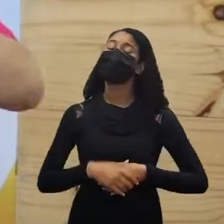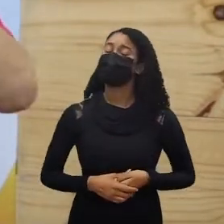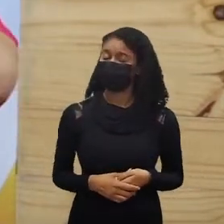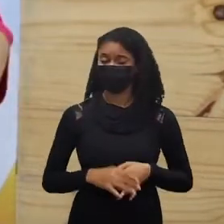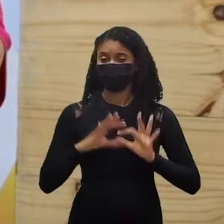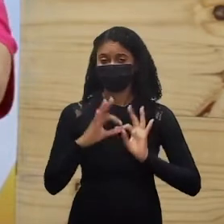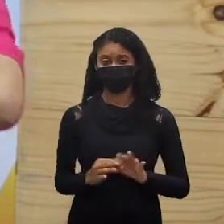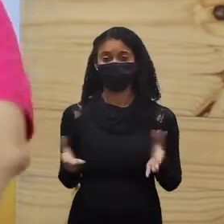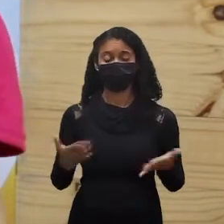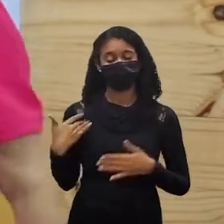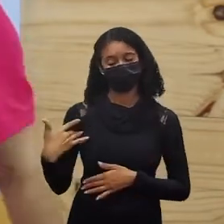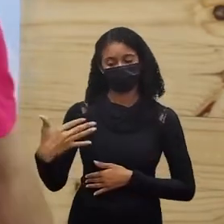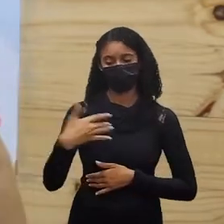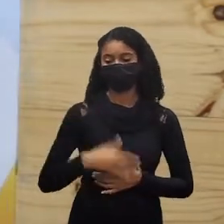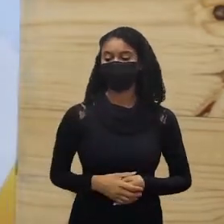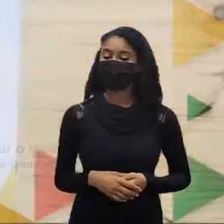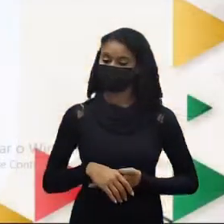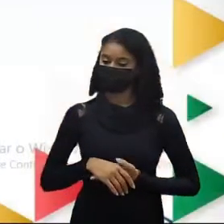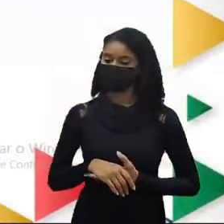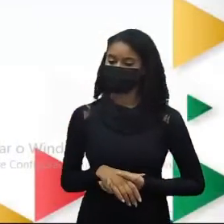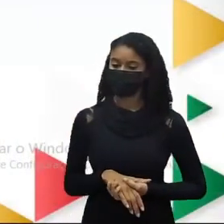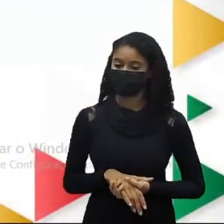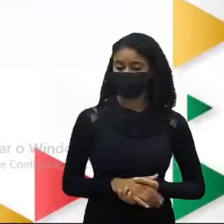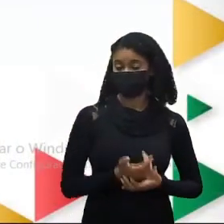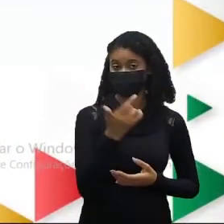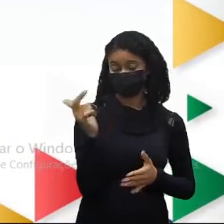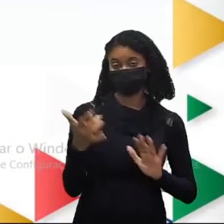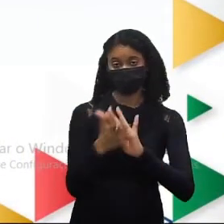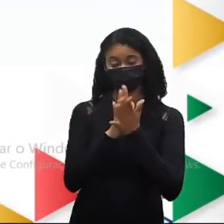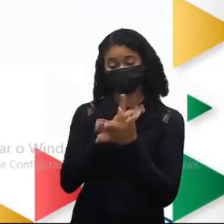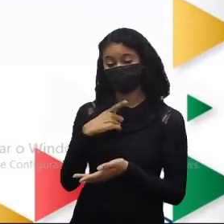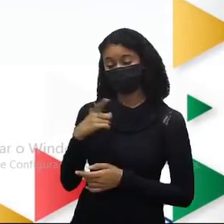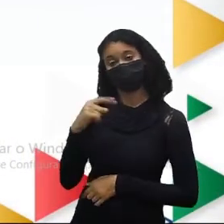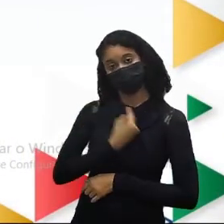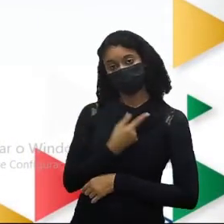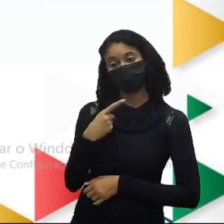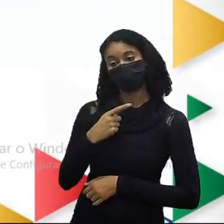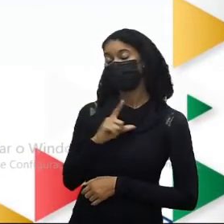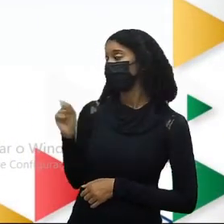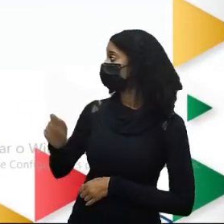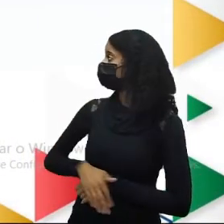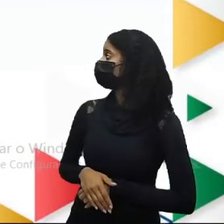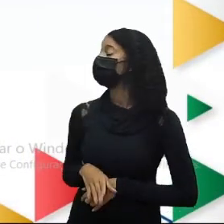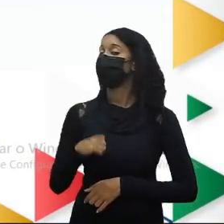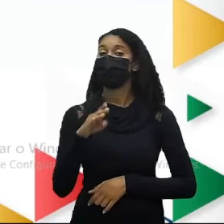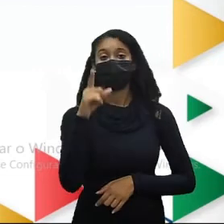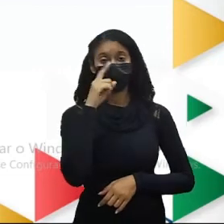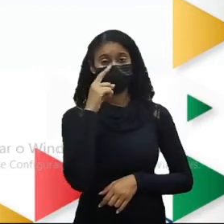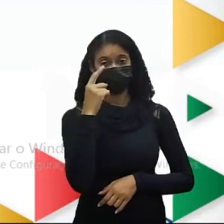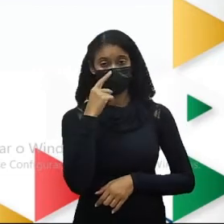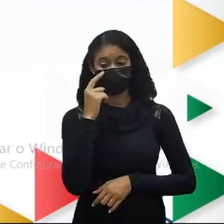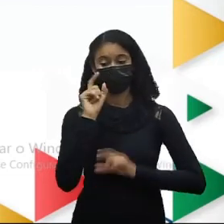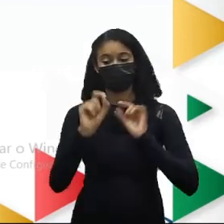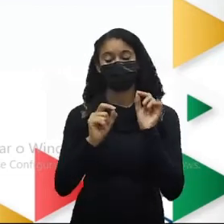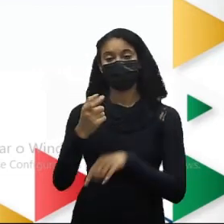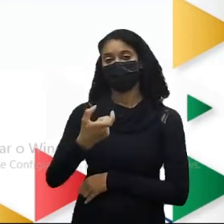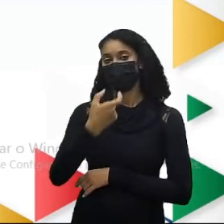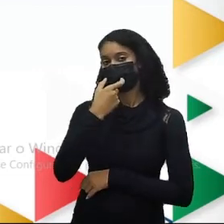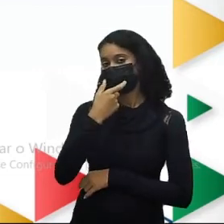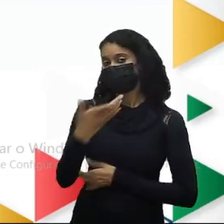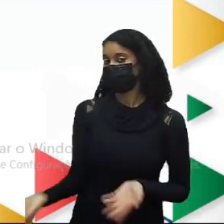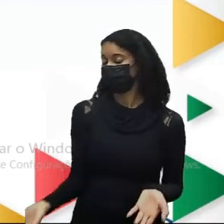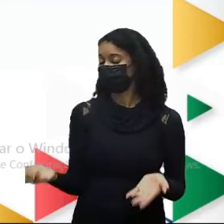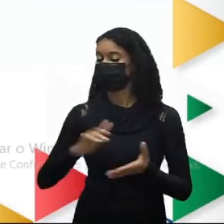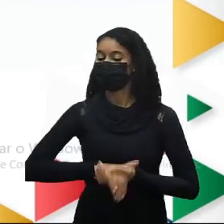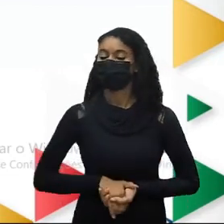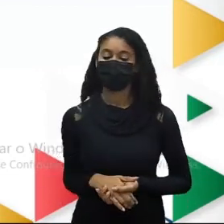E vamos caminhando. Outro aí, preconceito que nós temos. Olha o embate. É biscoito ou bolacha? Veja